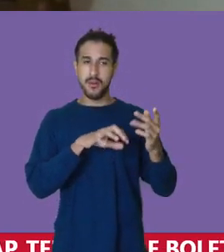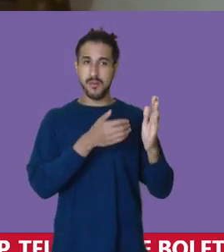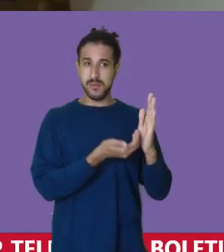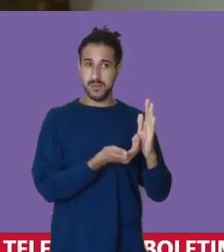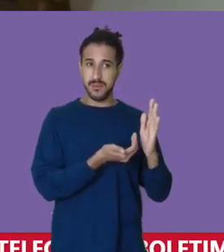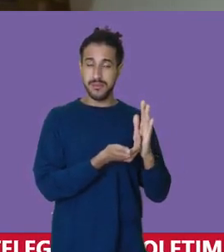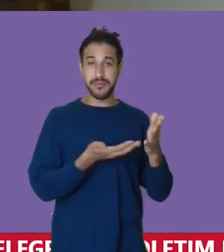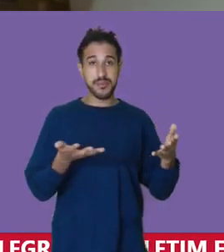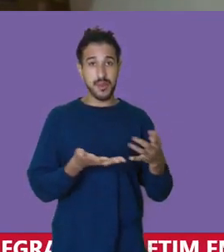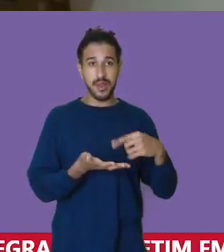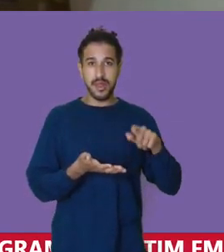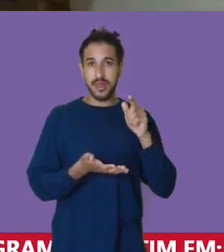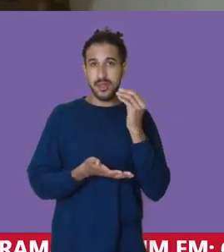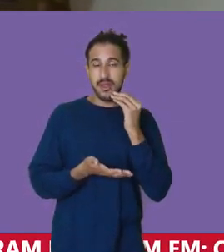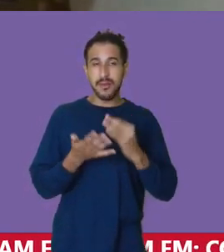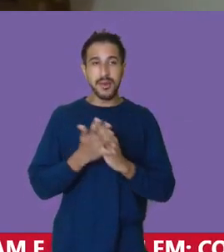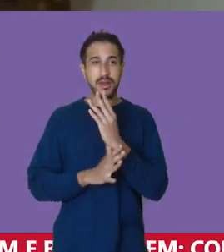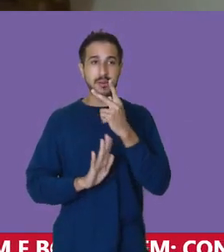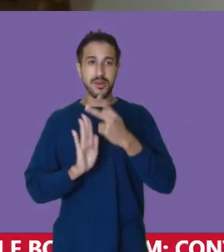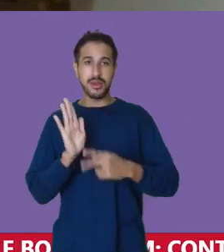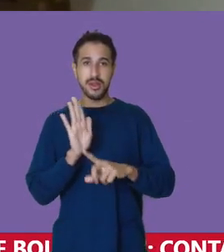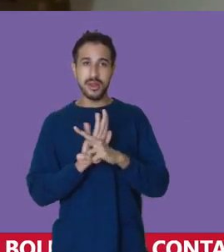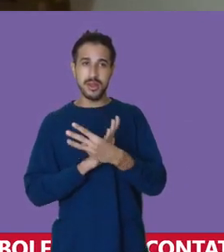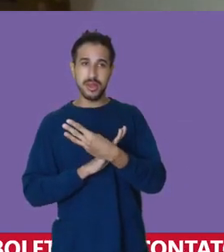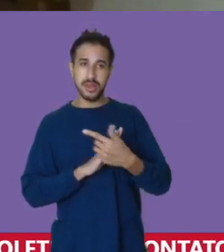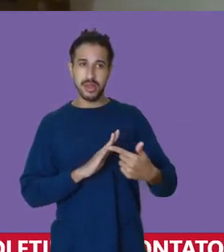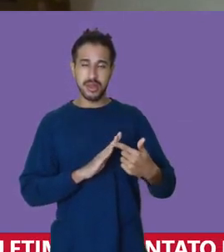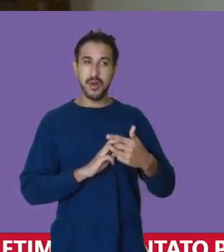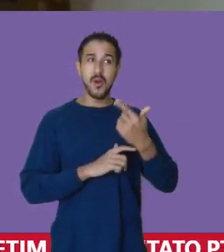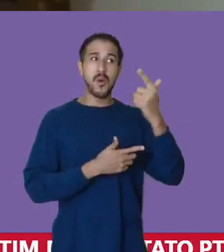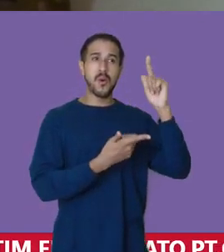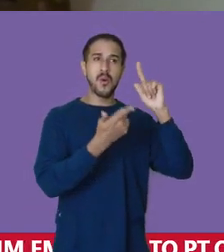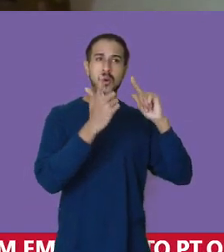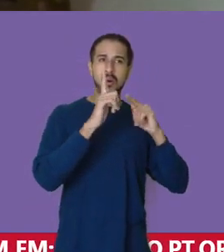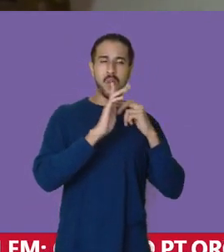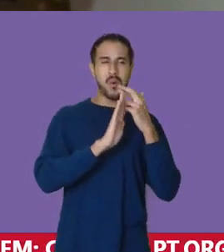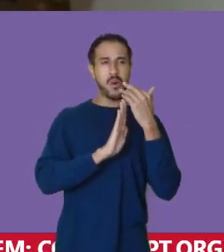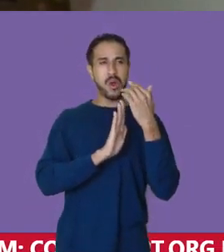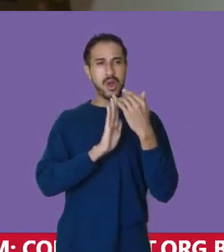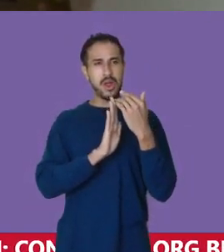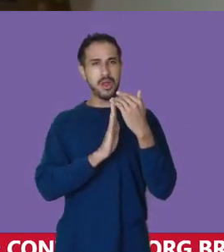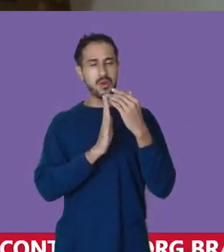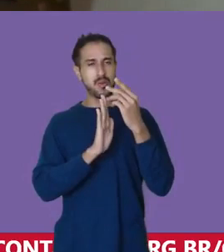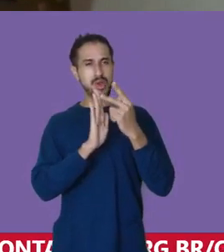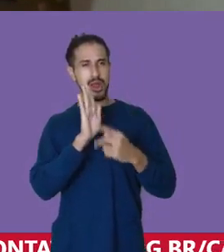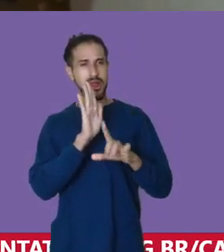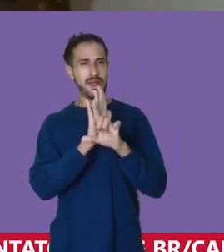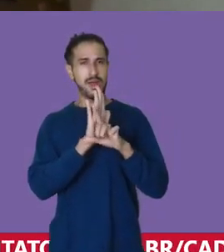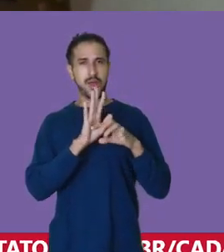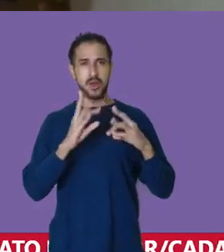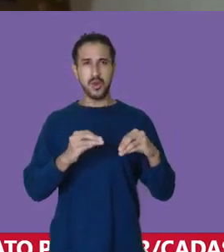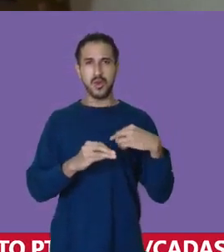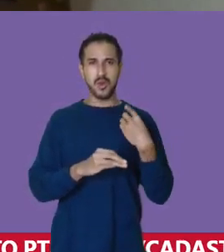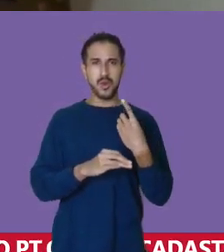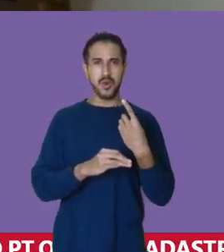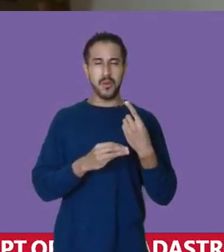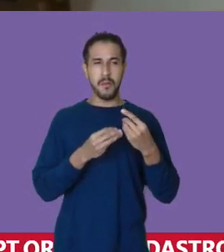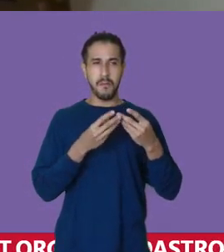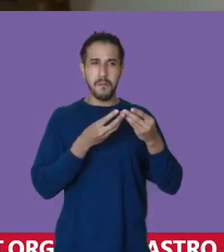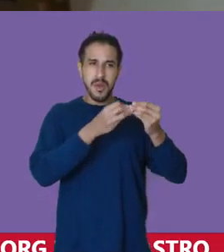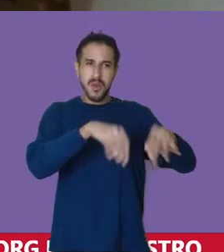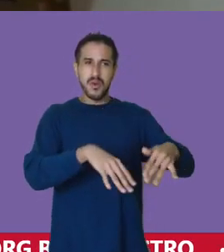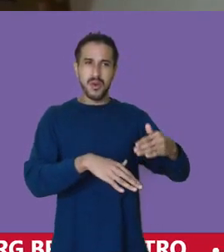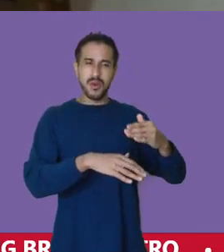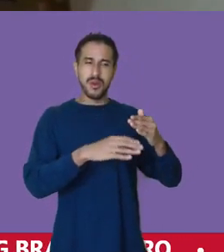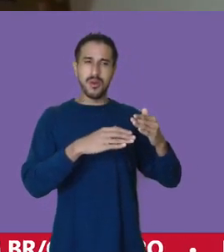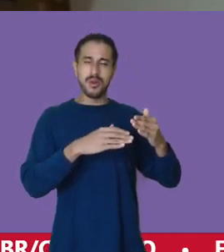Deputados, que agora tenta passar a PEC 32 e muitas outras medidas, todas elas danosas ao interesse público, com desmonte dos